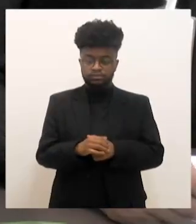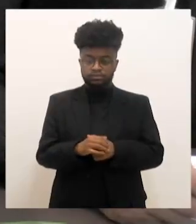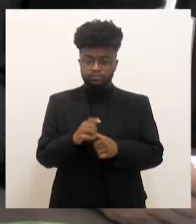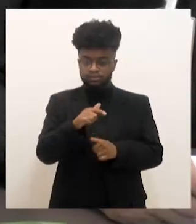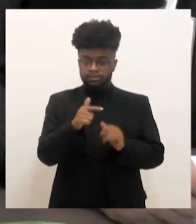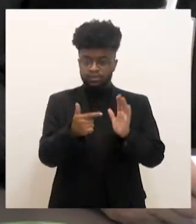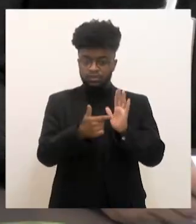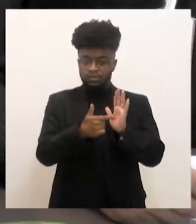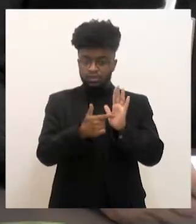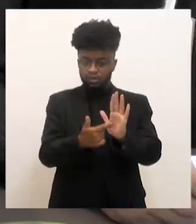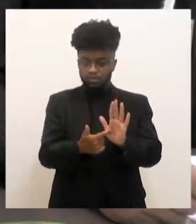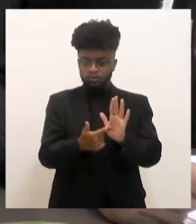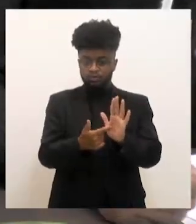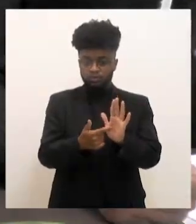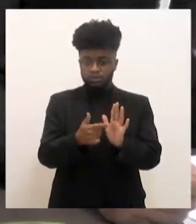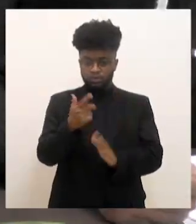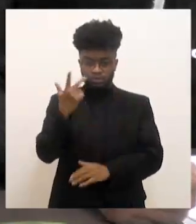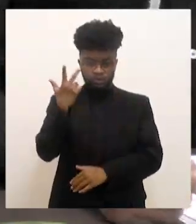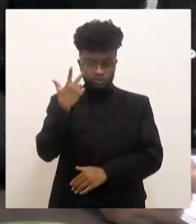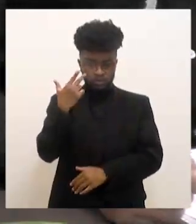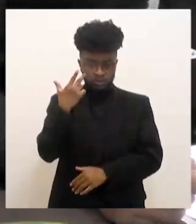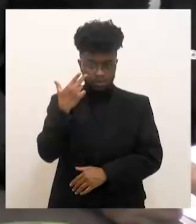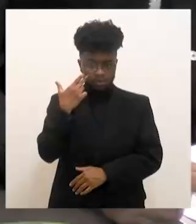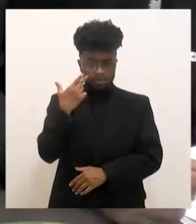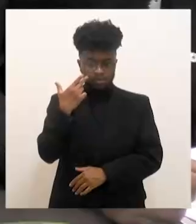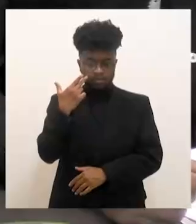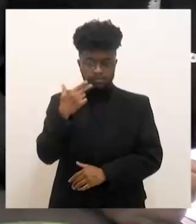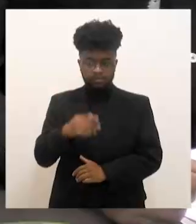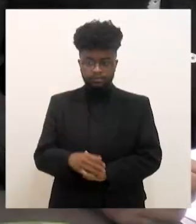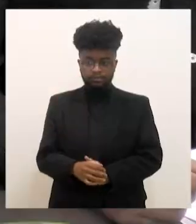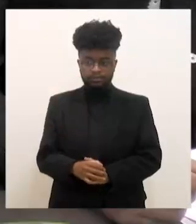que, normalmente,